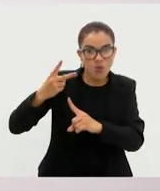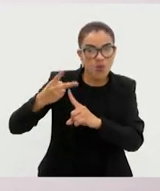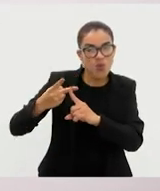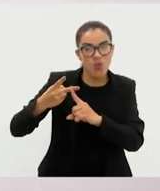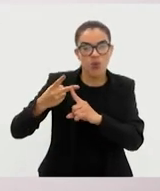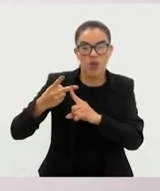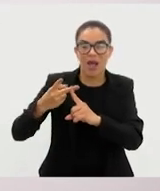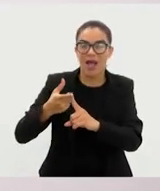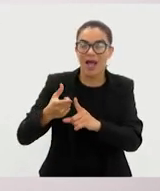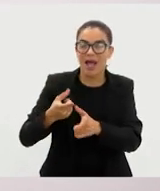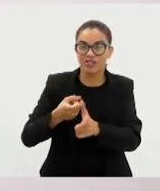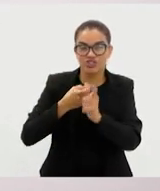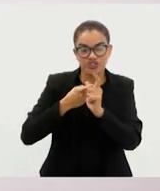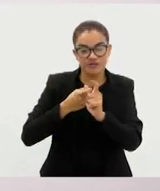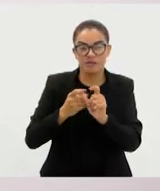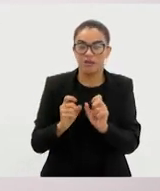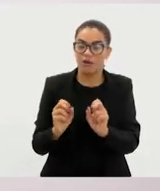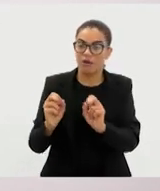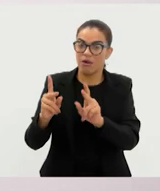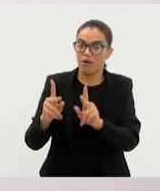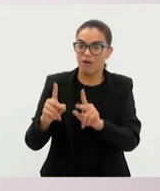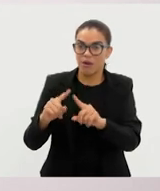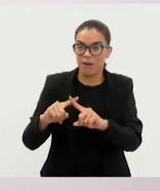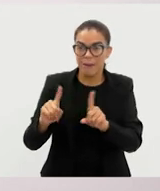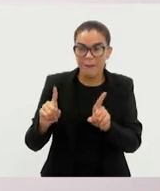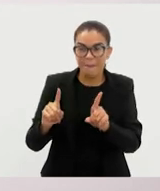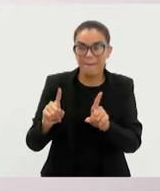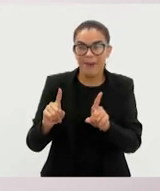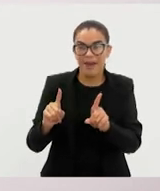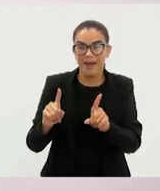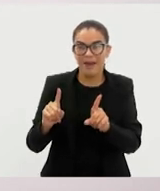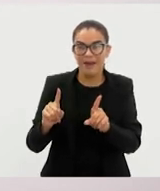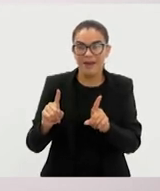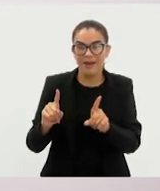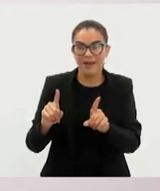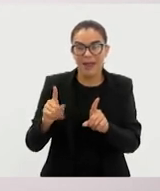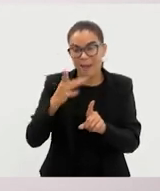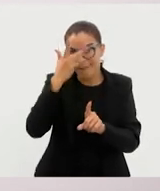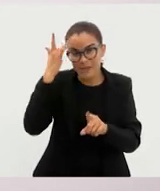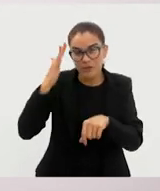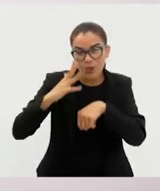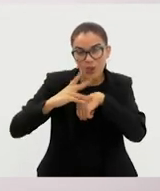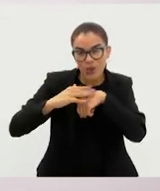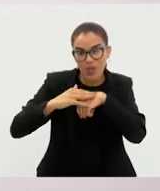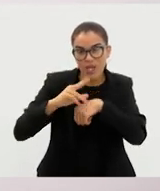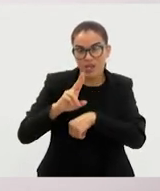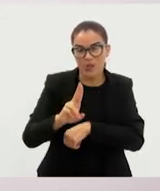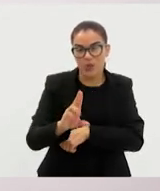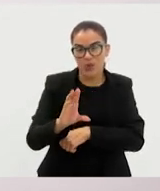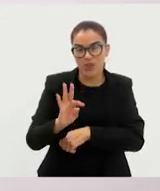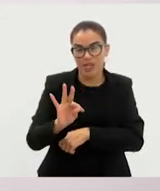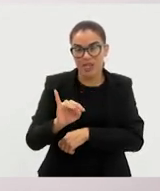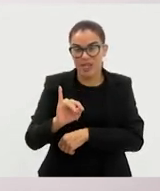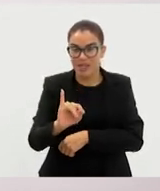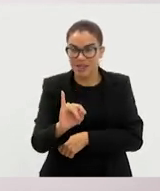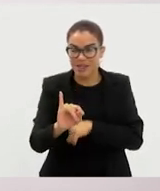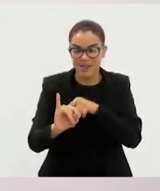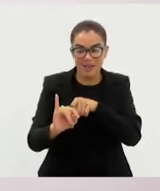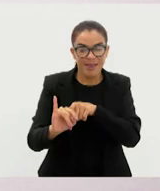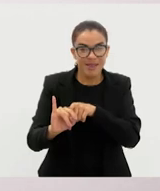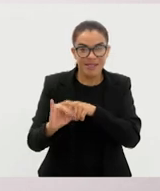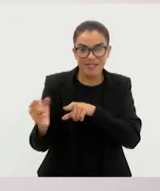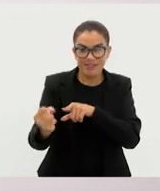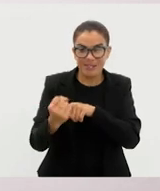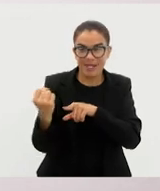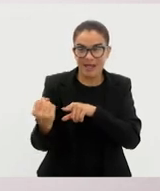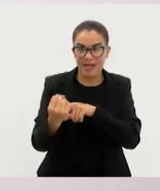milhões, ok, mas o doente está lá na UTI, né? O que vem agora pela frente. Né? Então, vocês